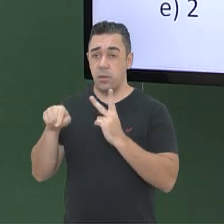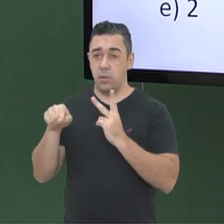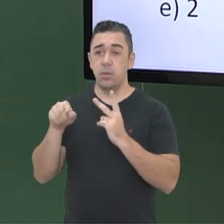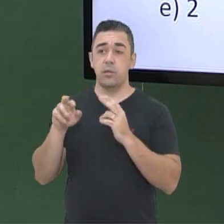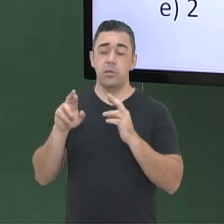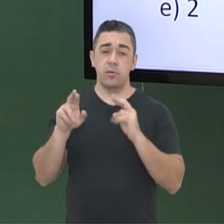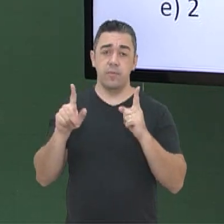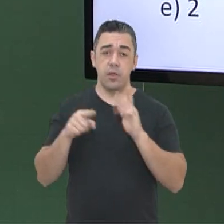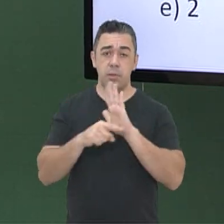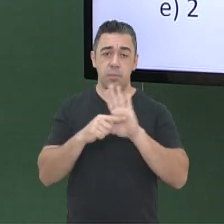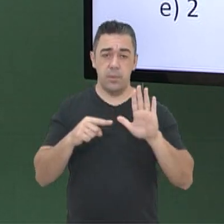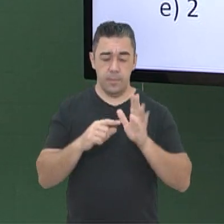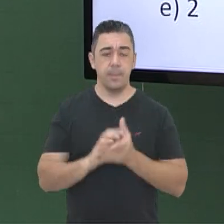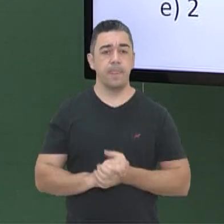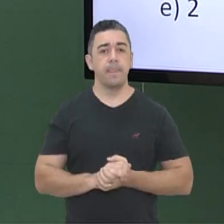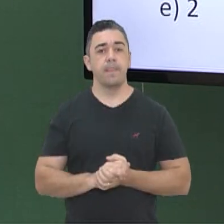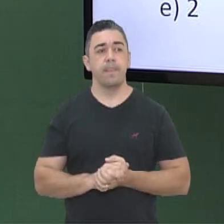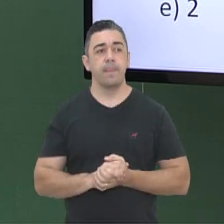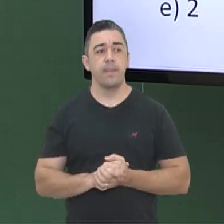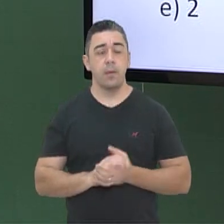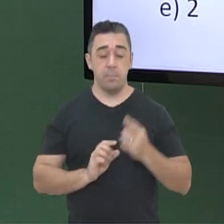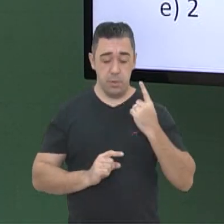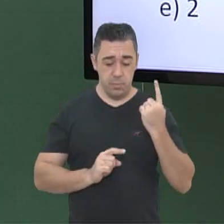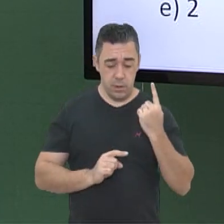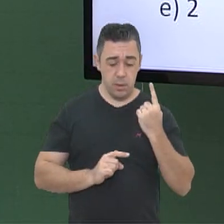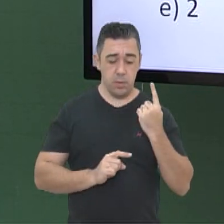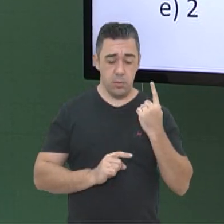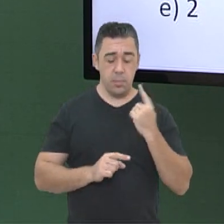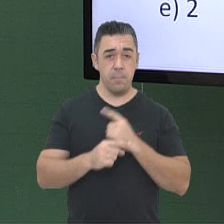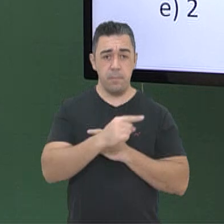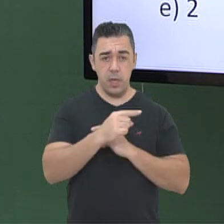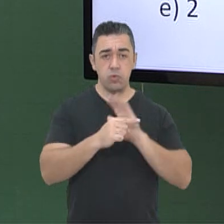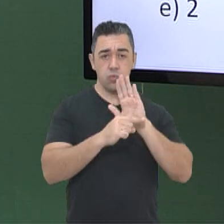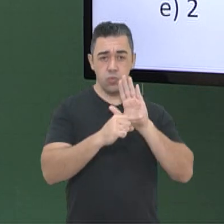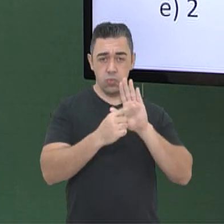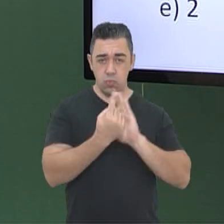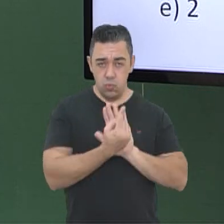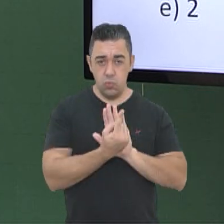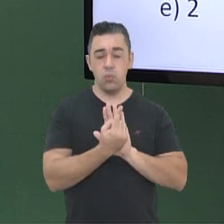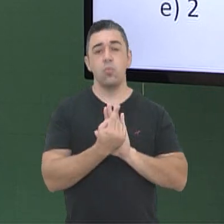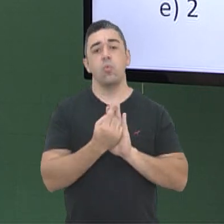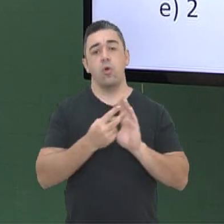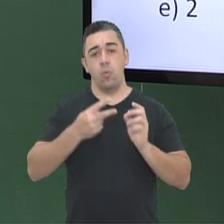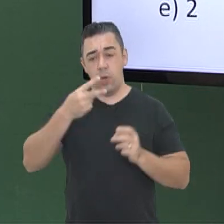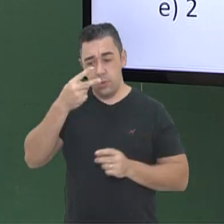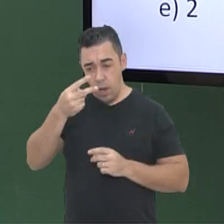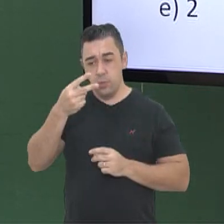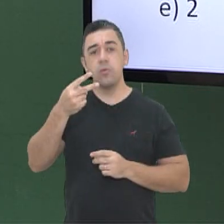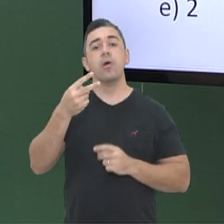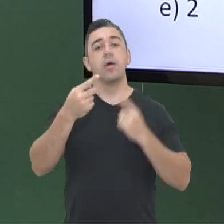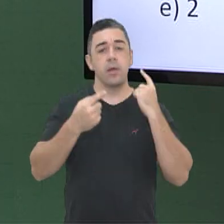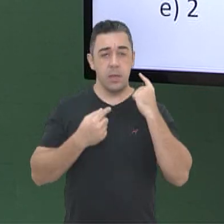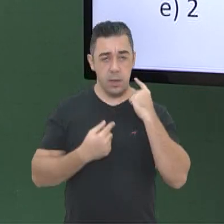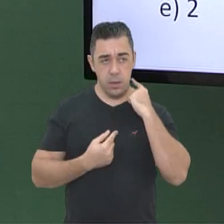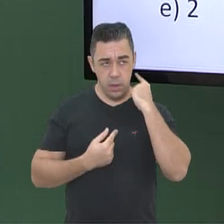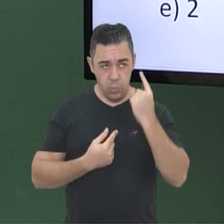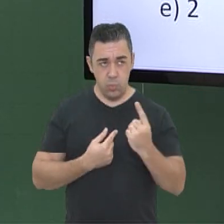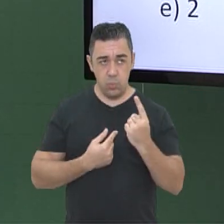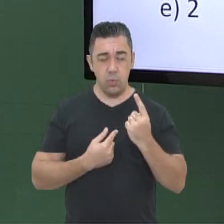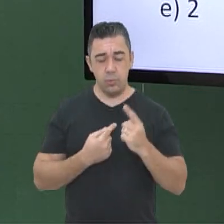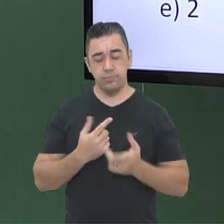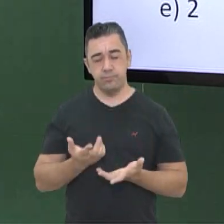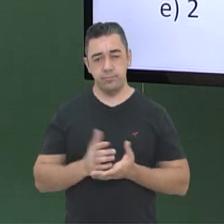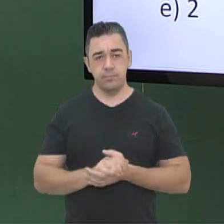o primeiro ao quadrado menos 1 ao quadrado é 1. Nenhum número negativo fica positivo quando